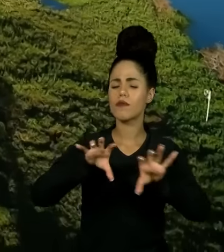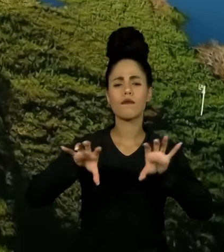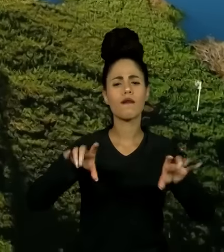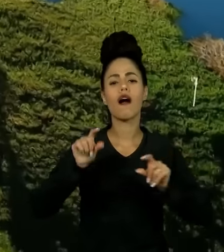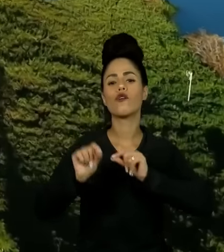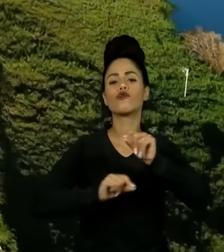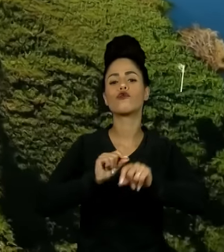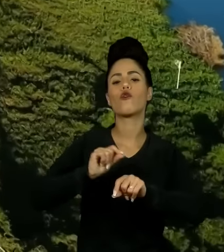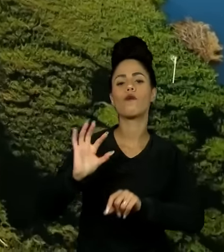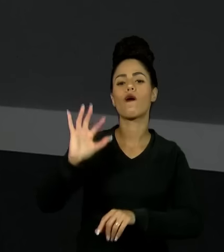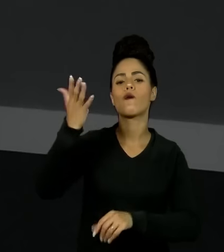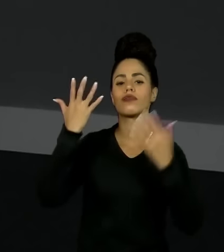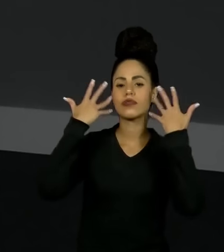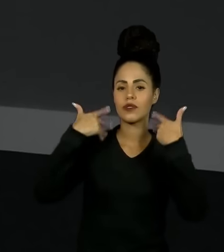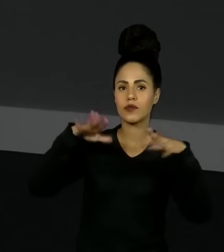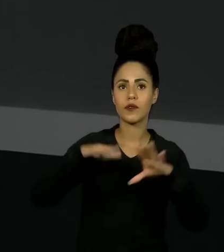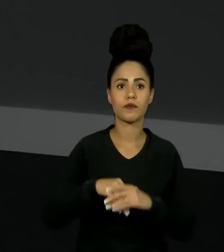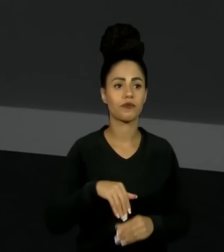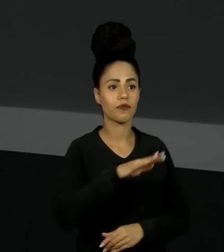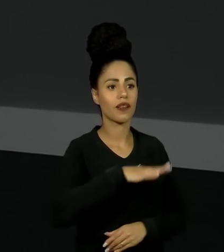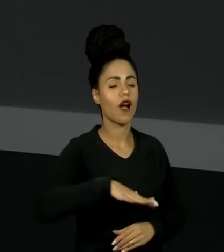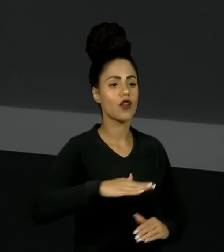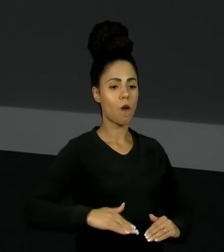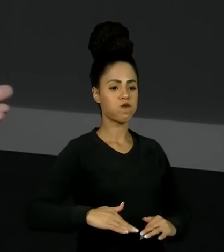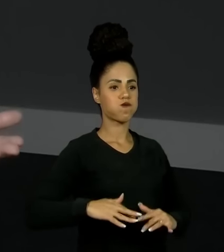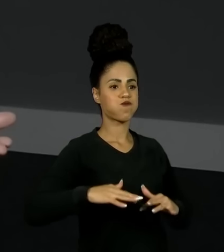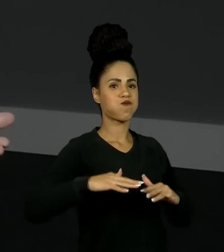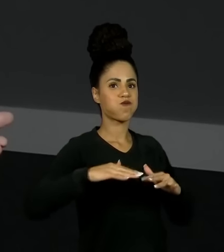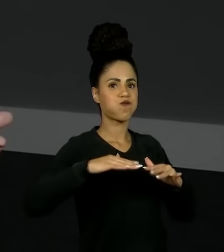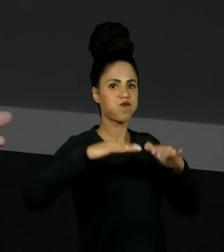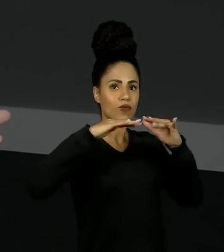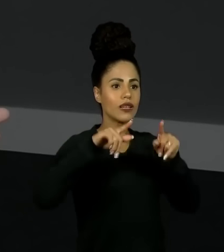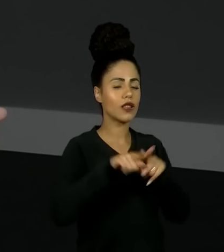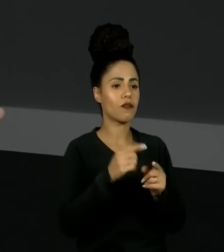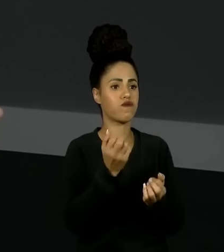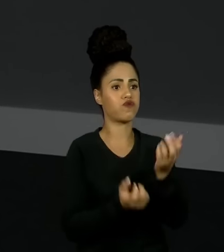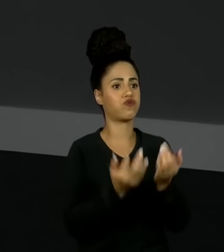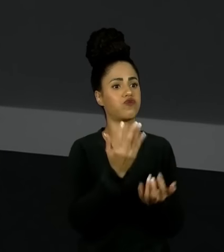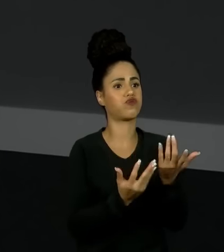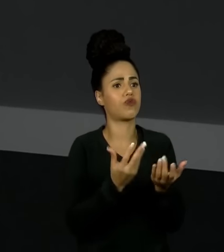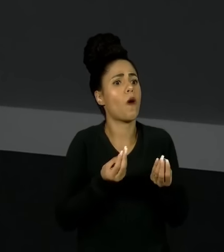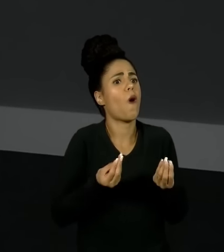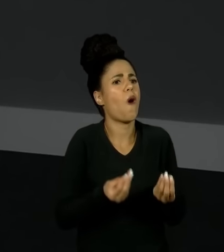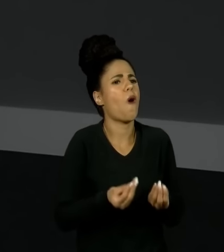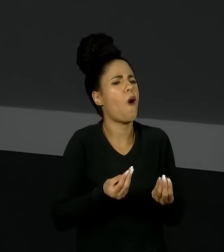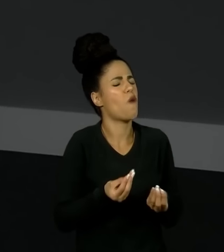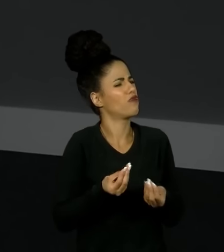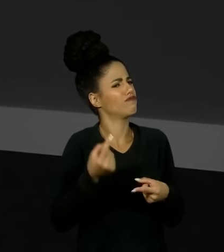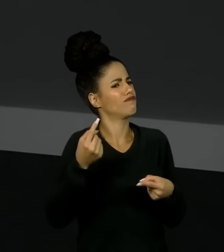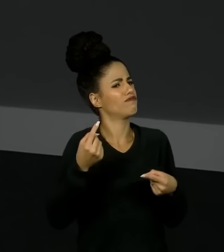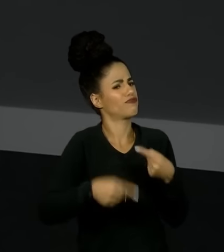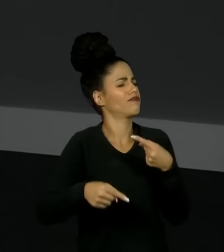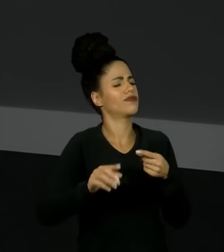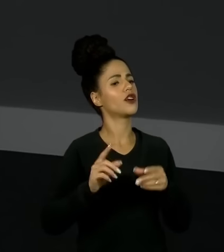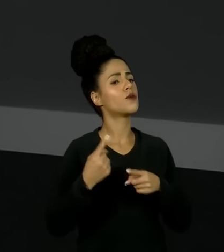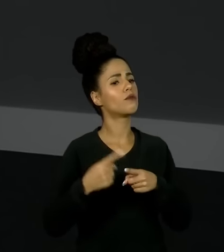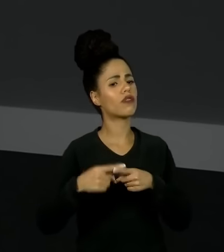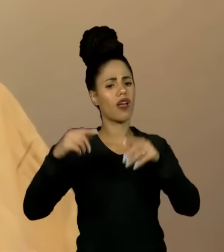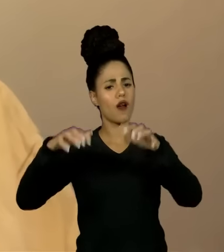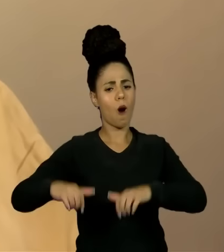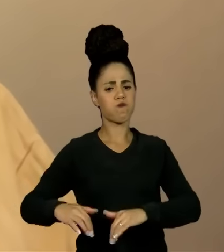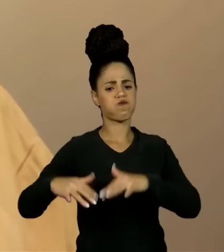que é feito ali. A maior área alagada do mundo vive incendiando agora. Essa ocupação atual preocupa muito,